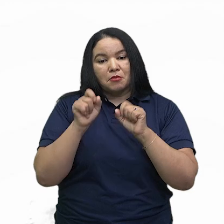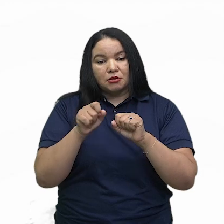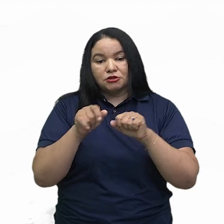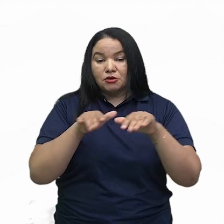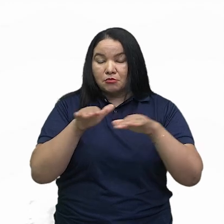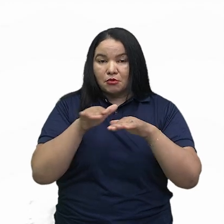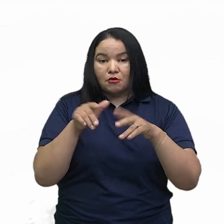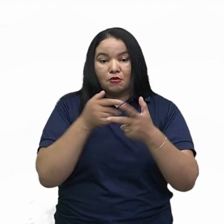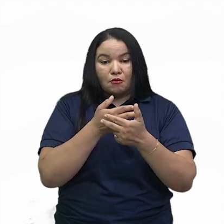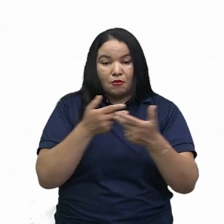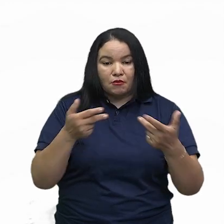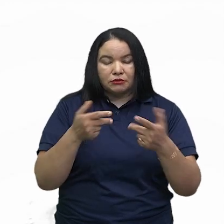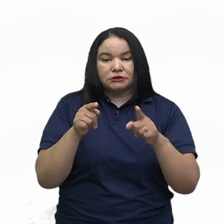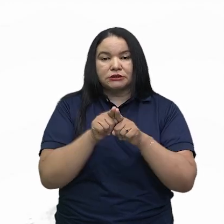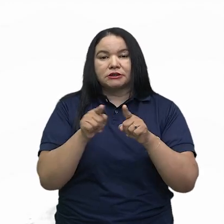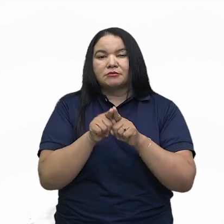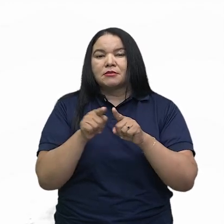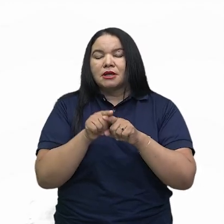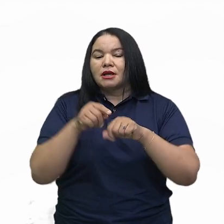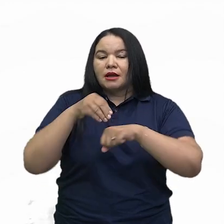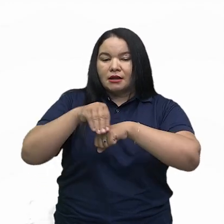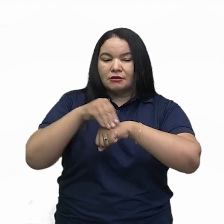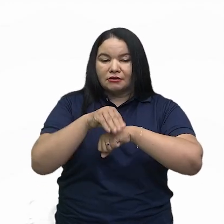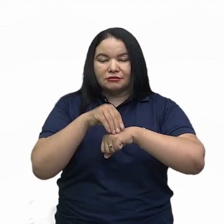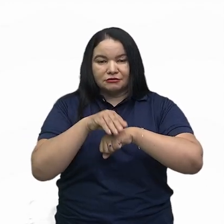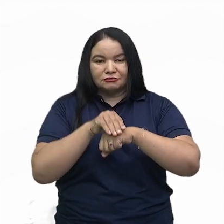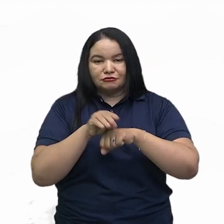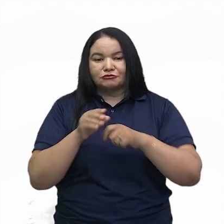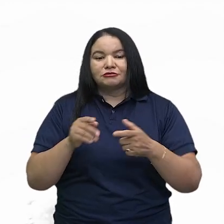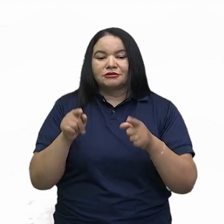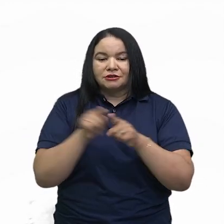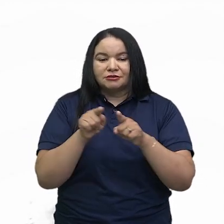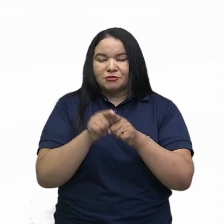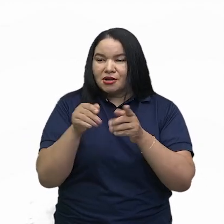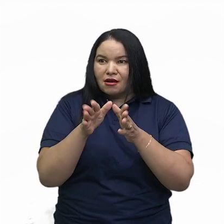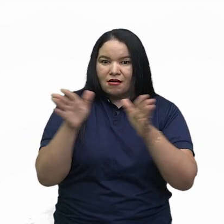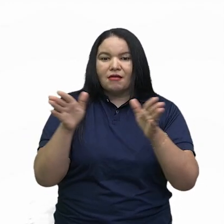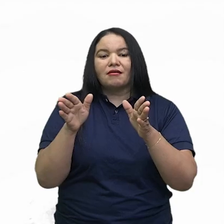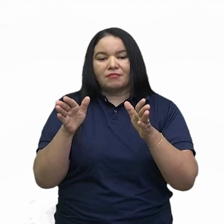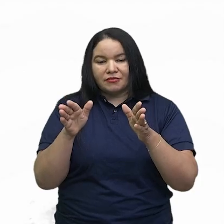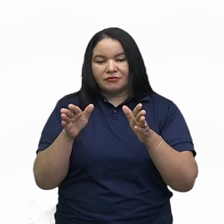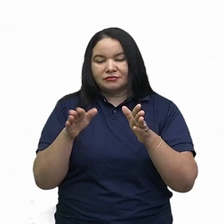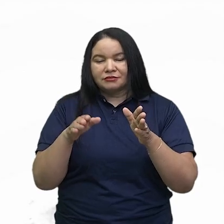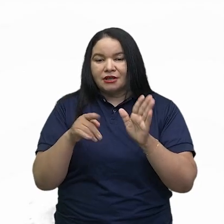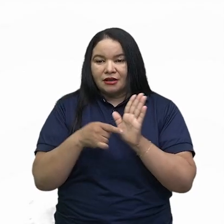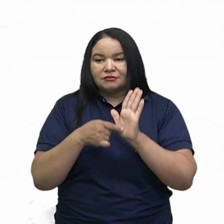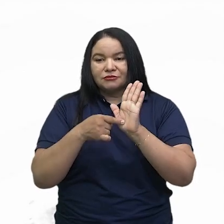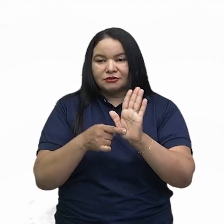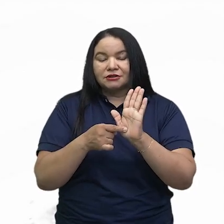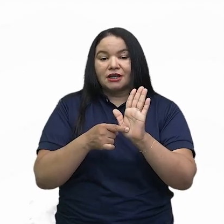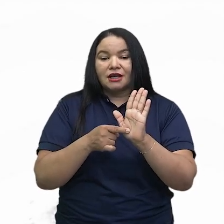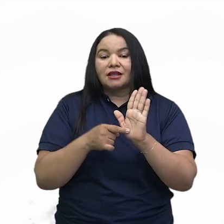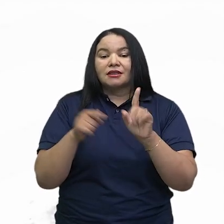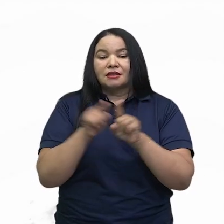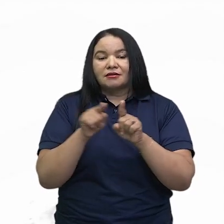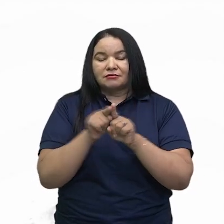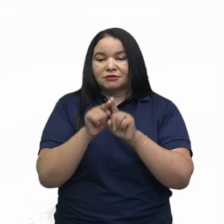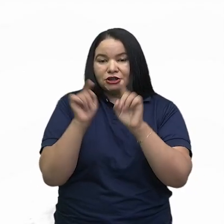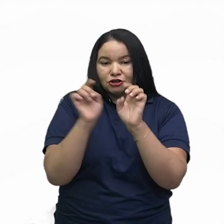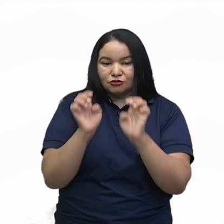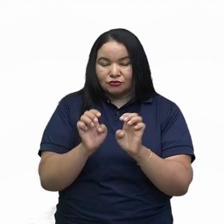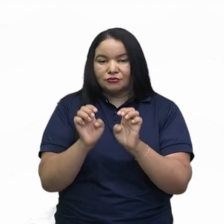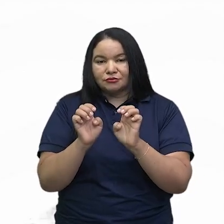já vai ser a questão das coleções arqueológicas, algo mais amplo, e vai trazer algo